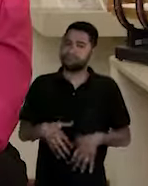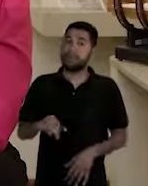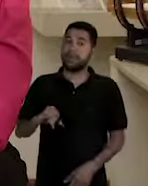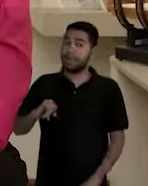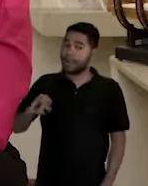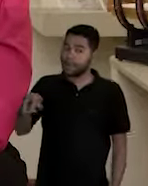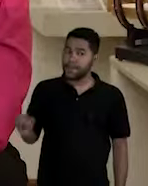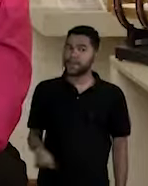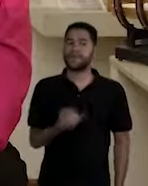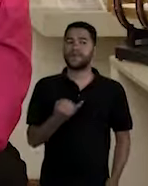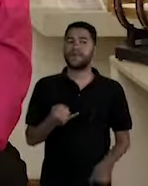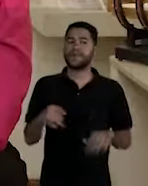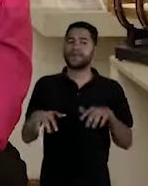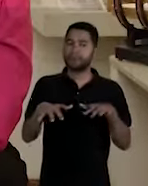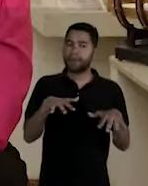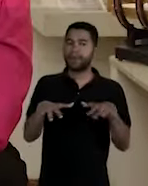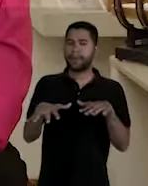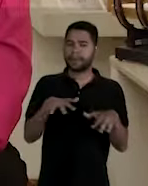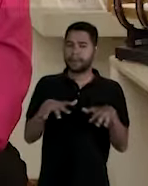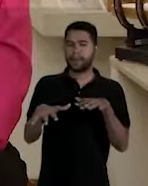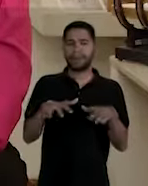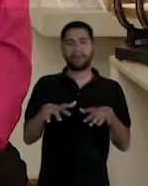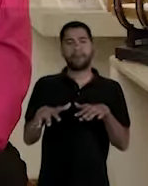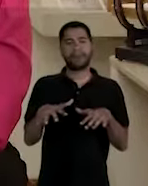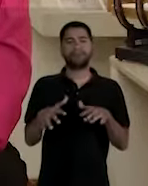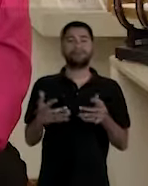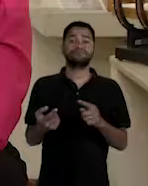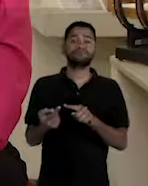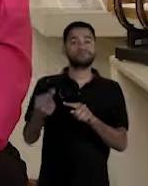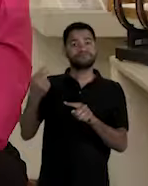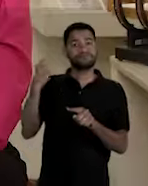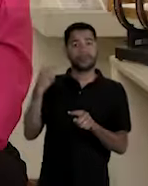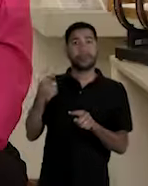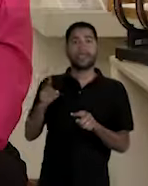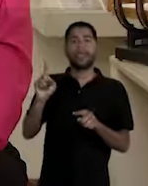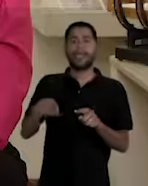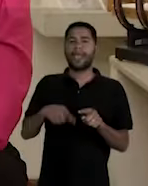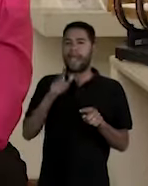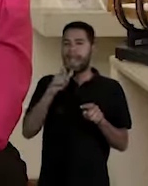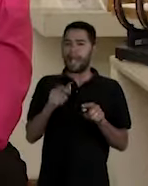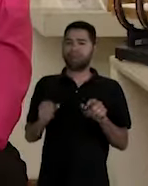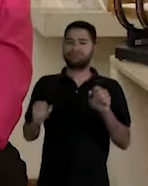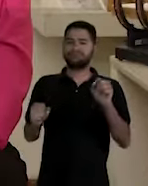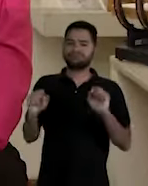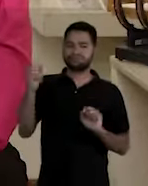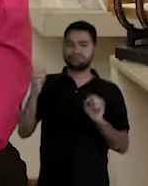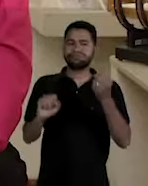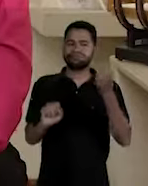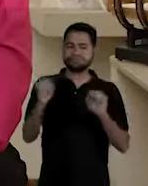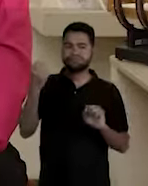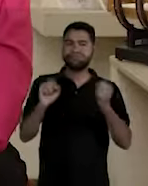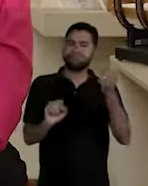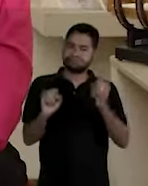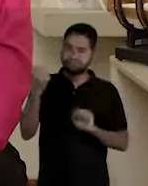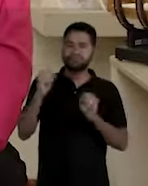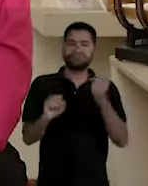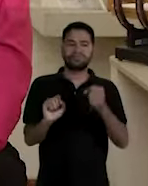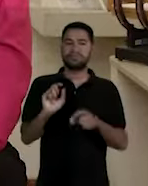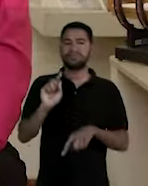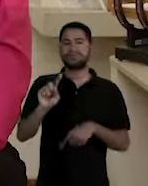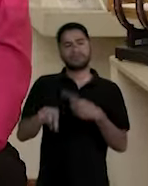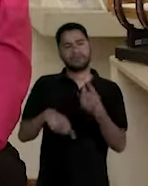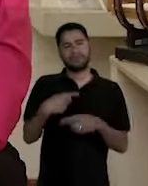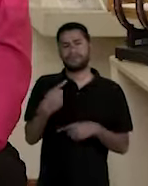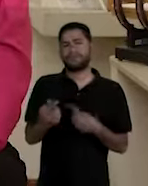aproveito esse movimento das pás. Originalmente era para bombear a água lá das minas de carvão, mas depois